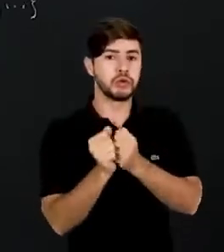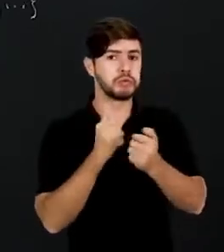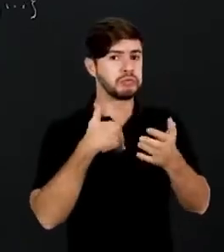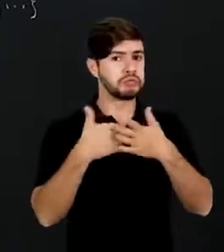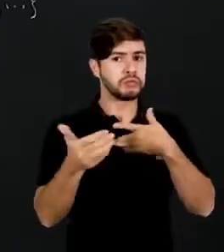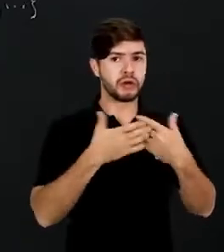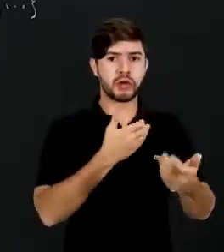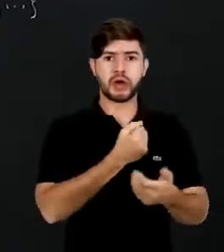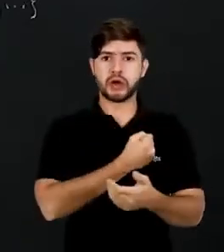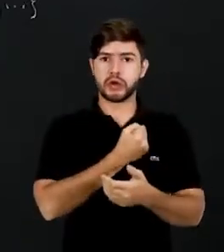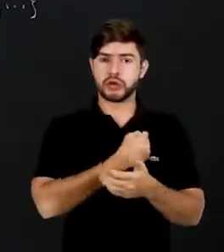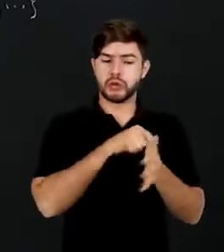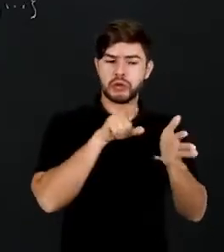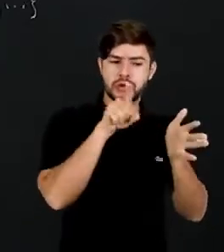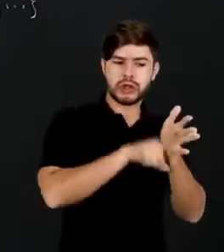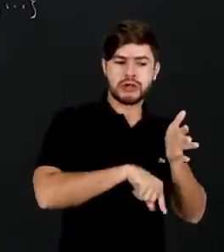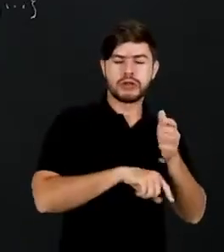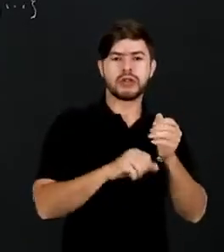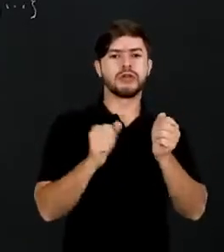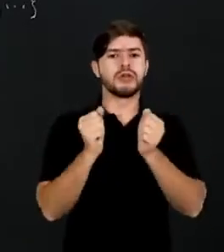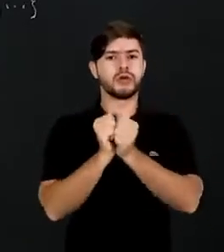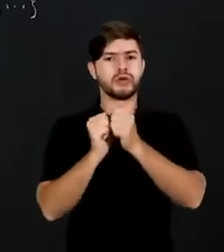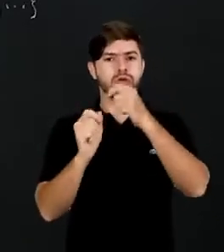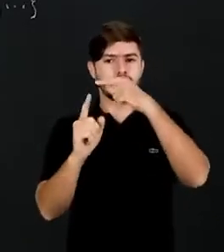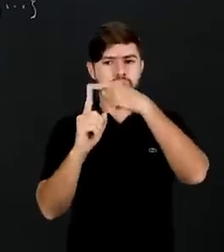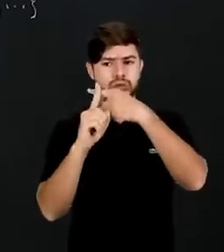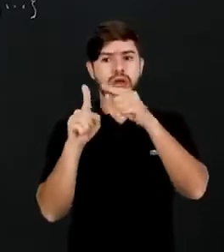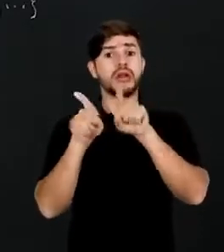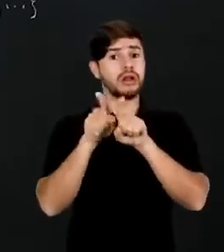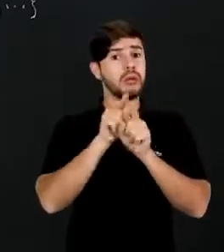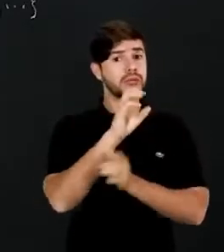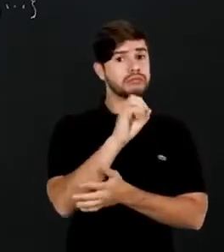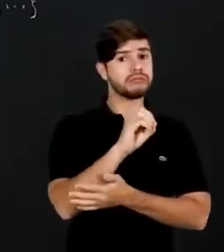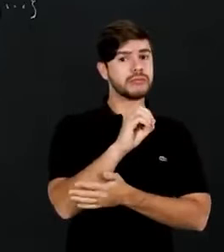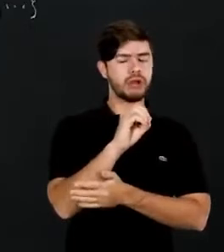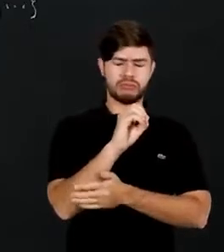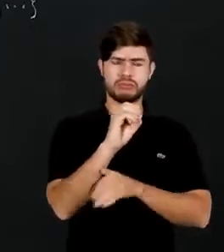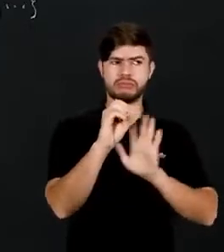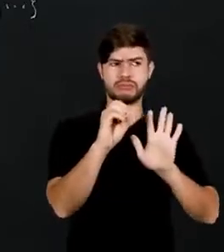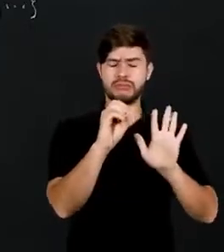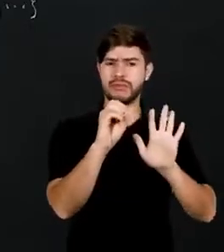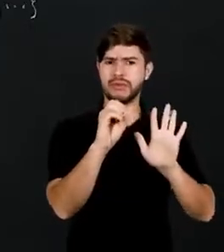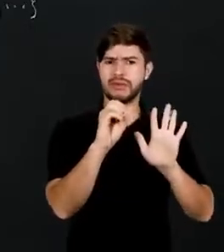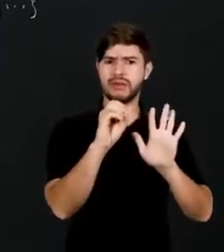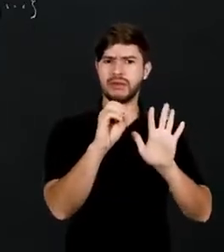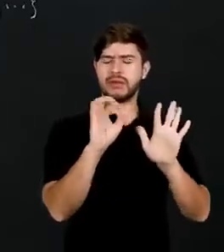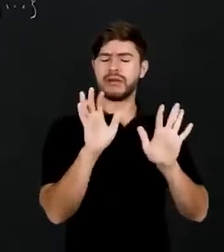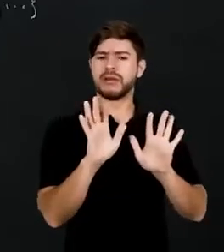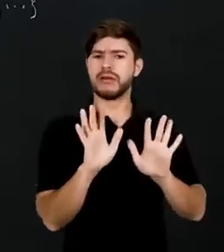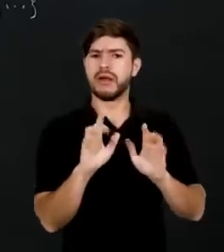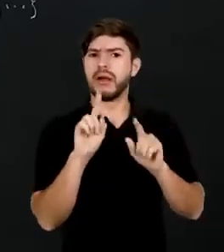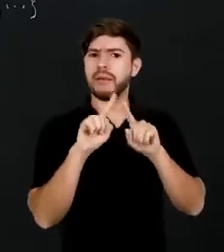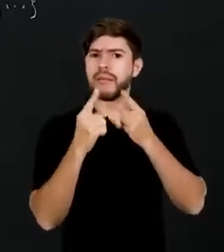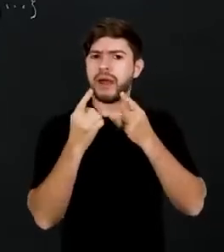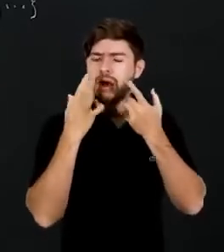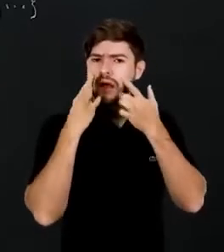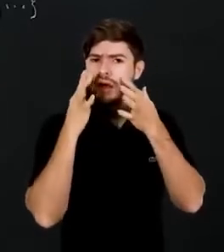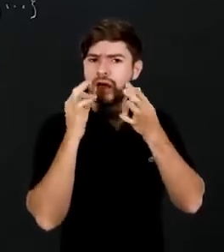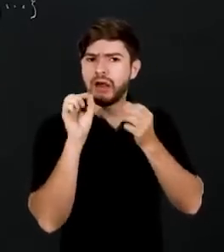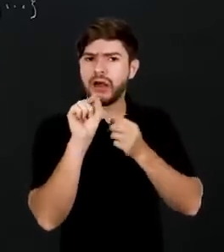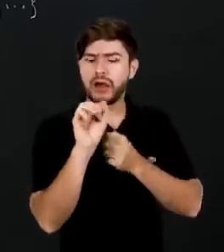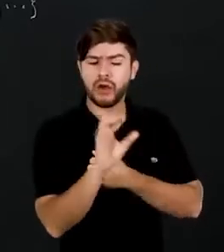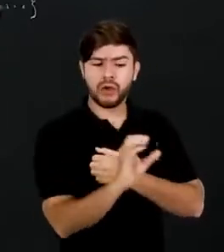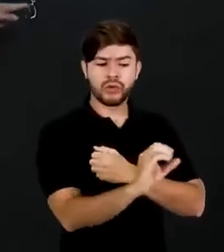números negativos, positivos, inclusive o zero. Opa, peraí. Repare que a partir do zero, aqui